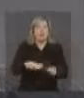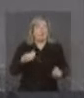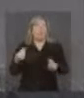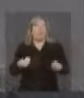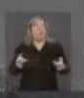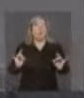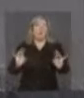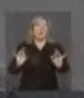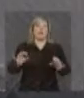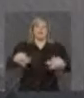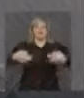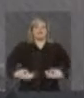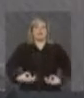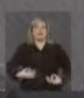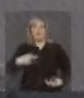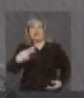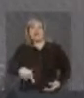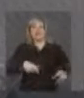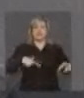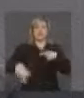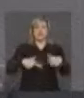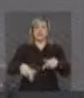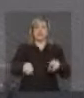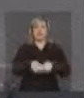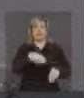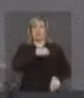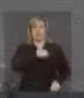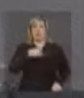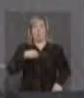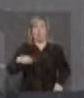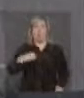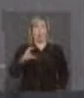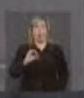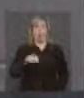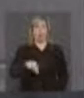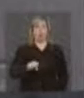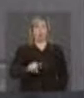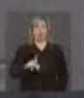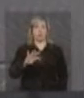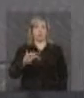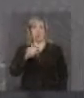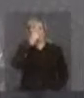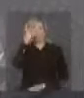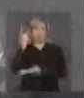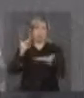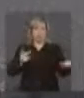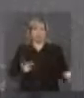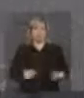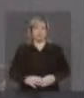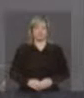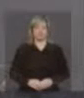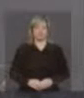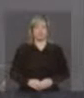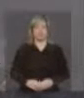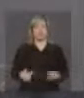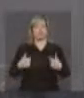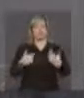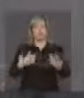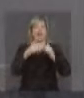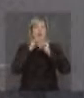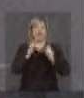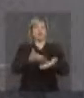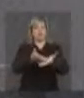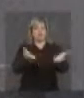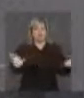desses serviços e de consulta à população. Eu quero dizer para vocês que o